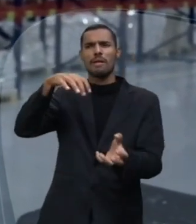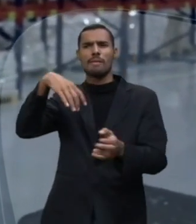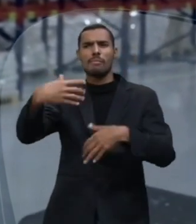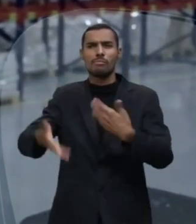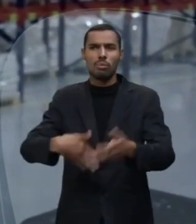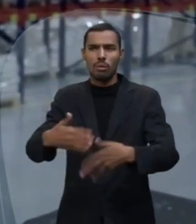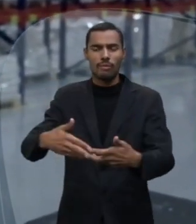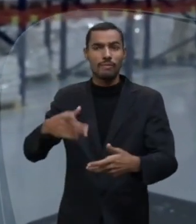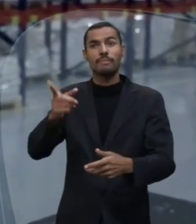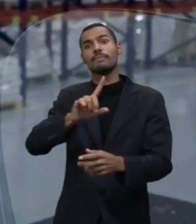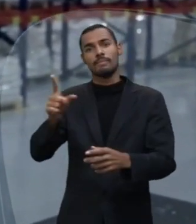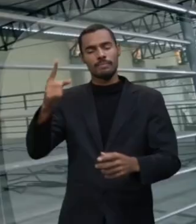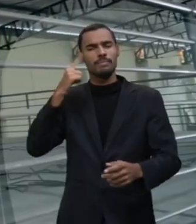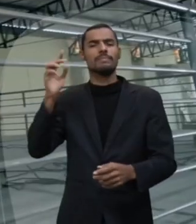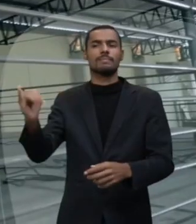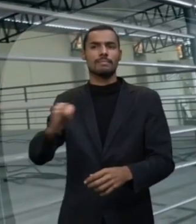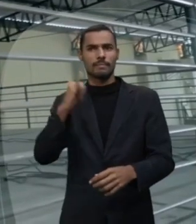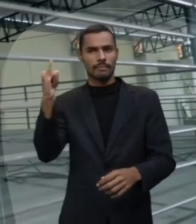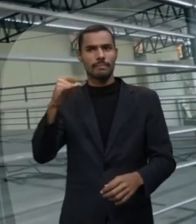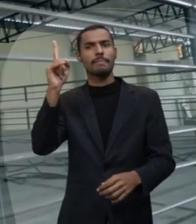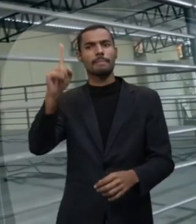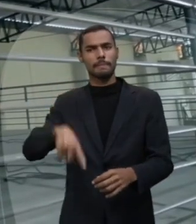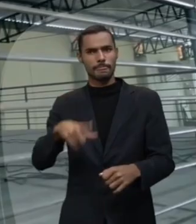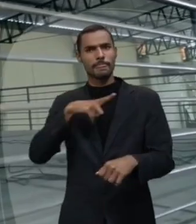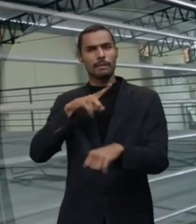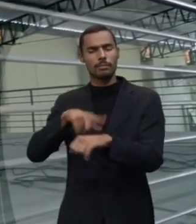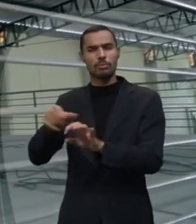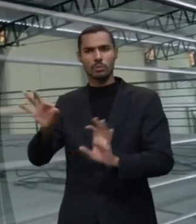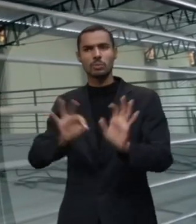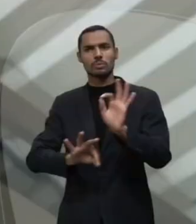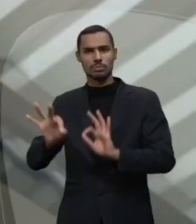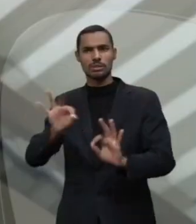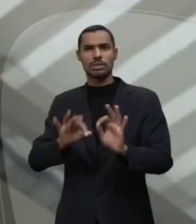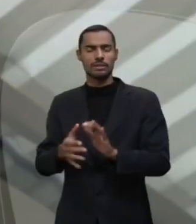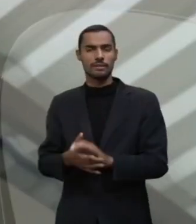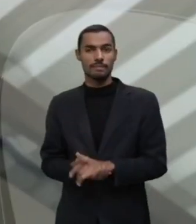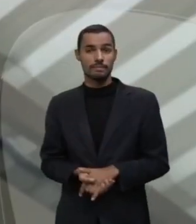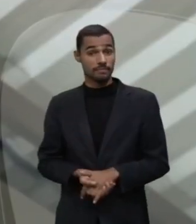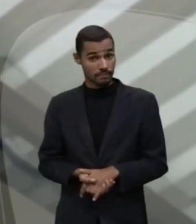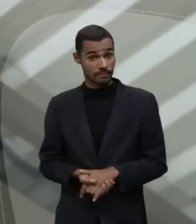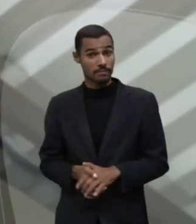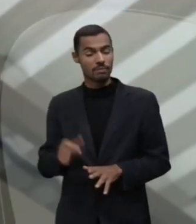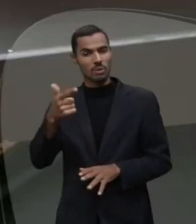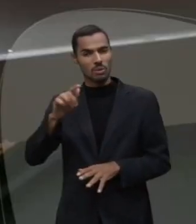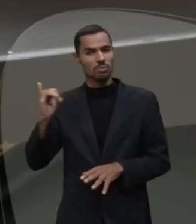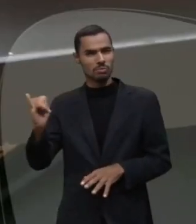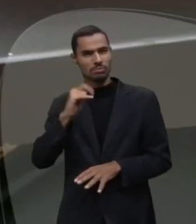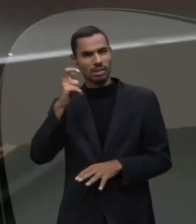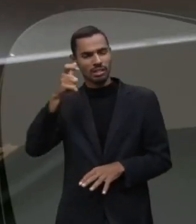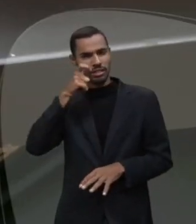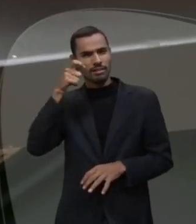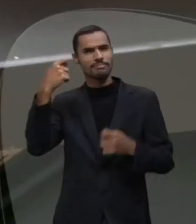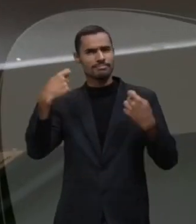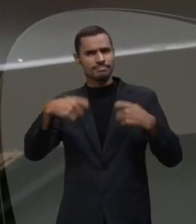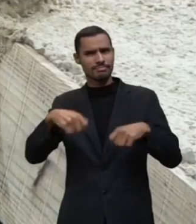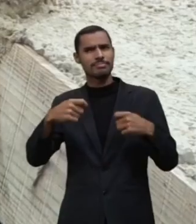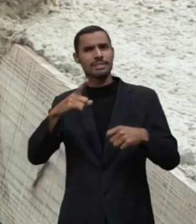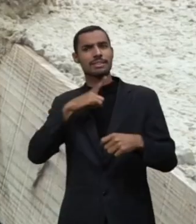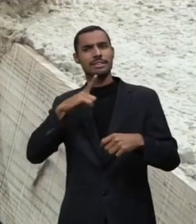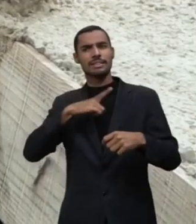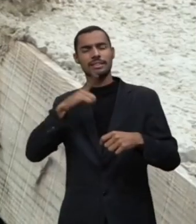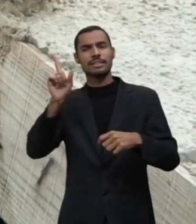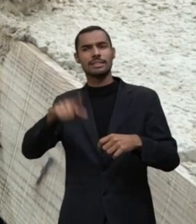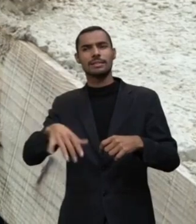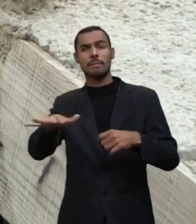venha girar. Então, isso é o importante no momento da montagem. Outro ponto que merece atenção e que inclusive pode atrair